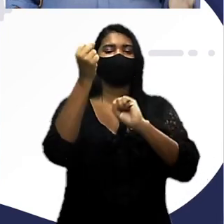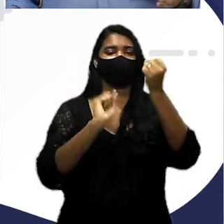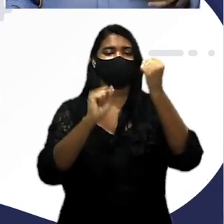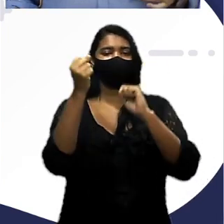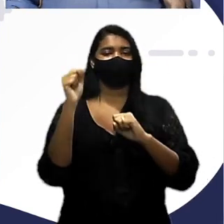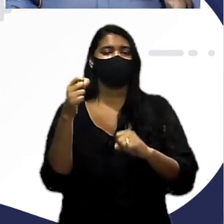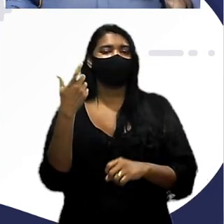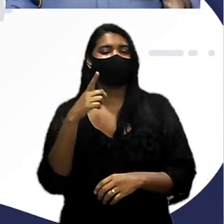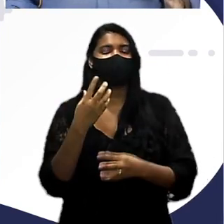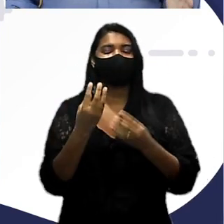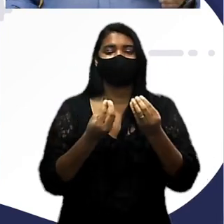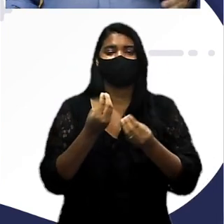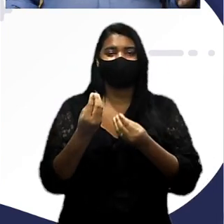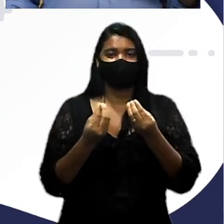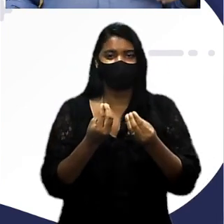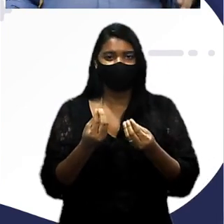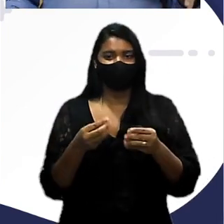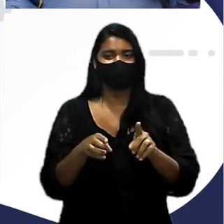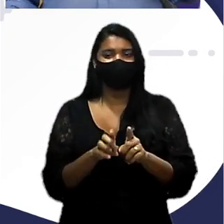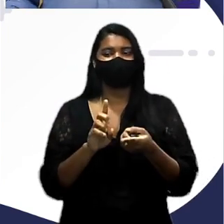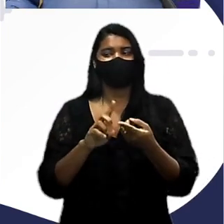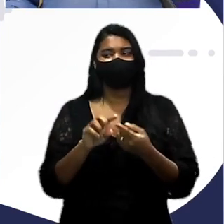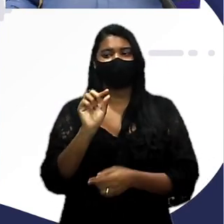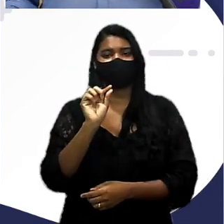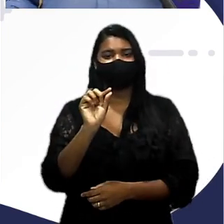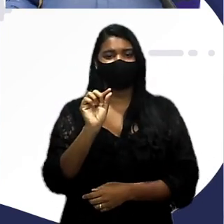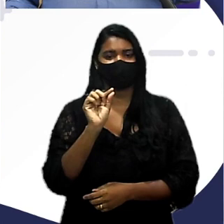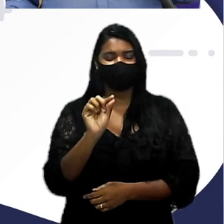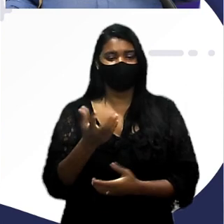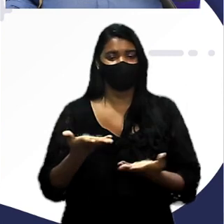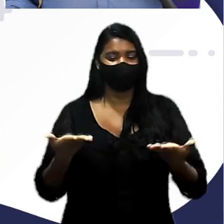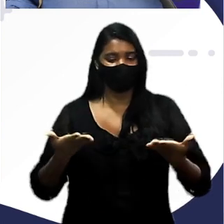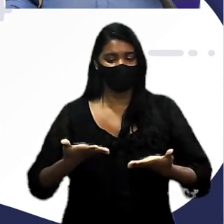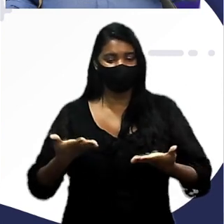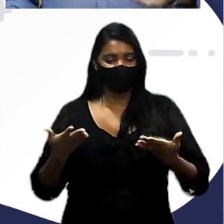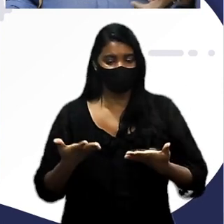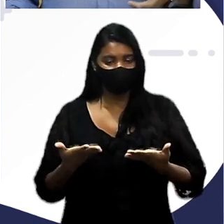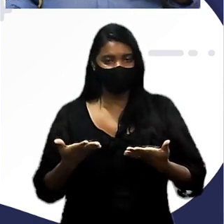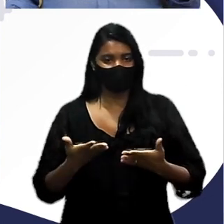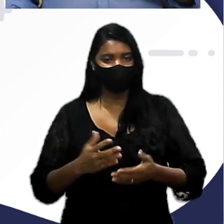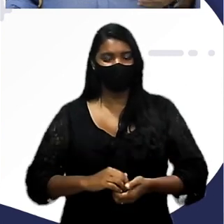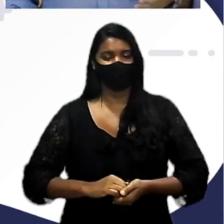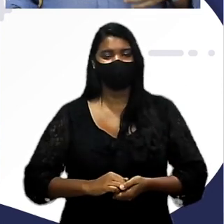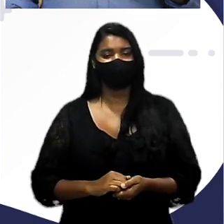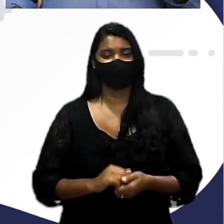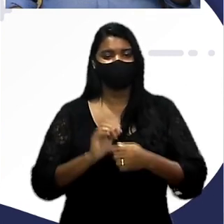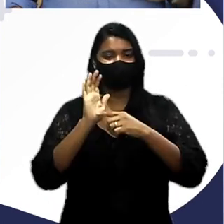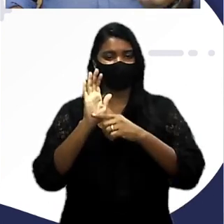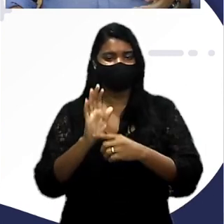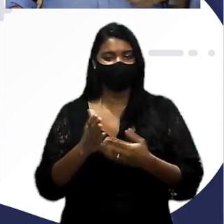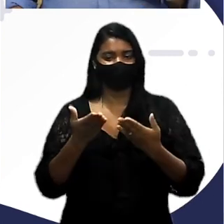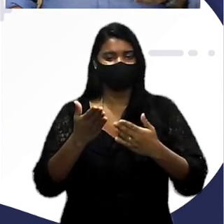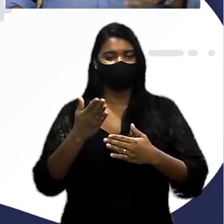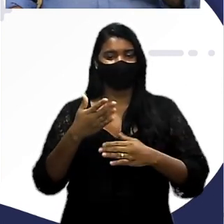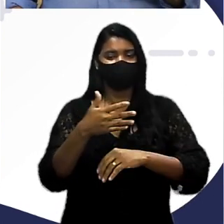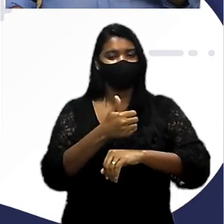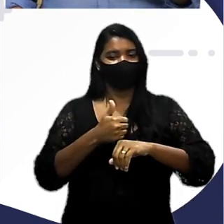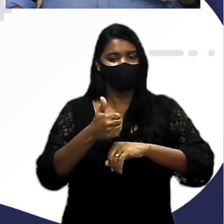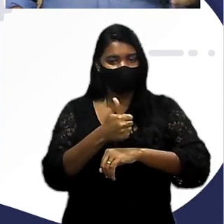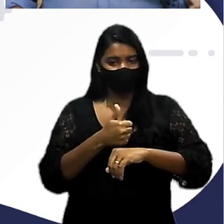de considerar o fato de que hoje esta lógica traz um profissional que